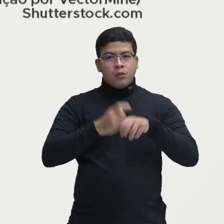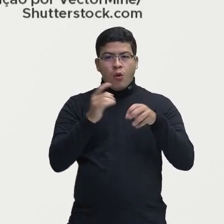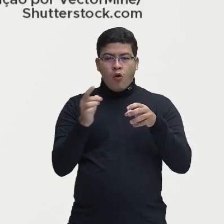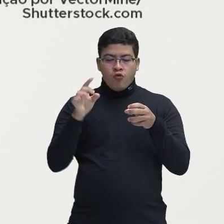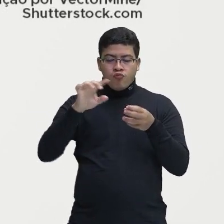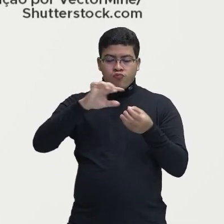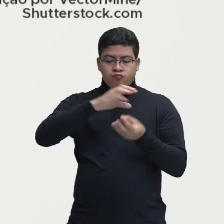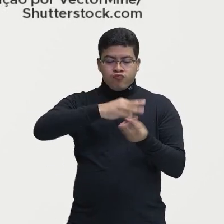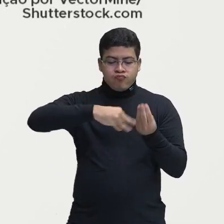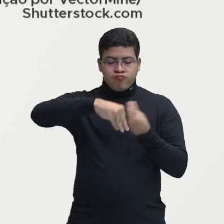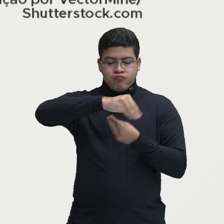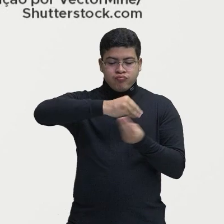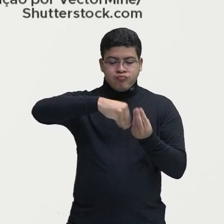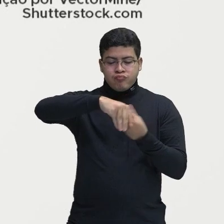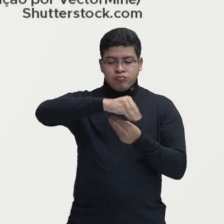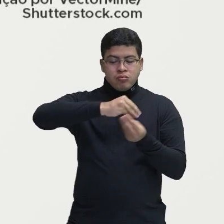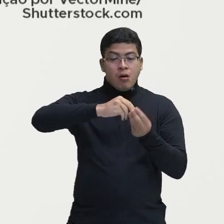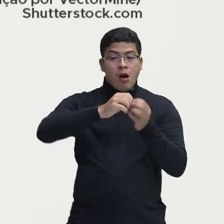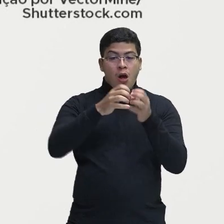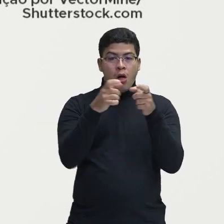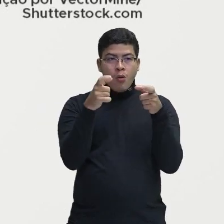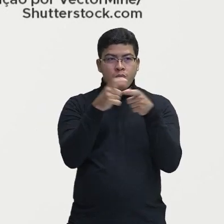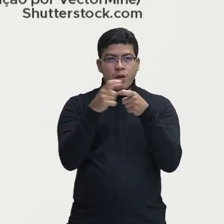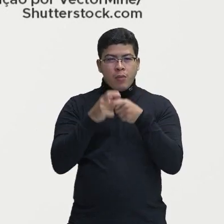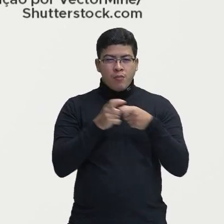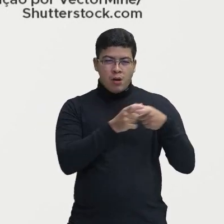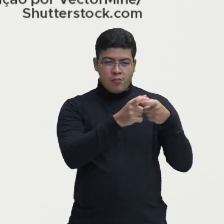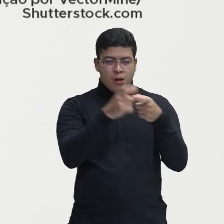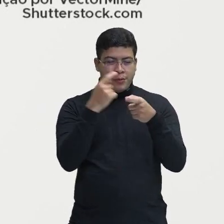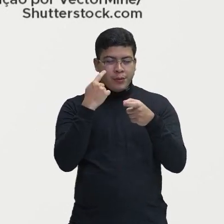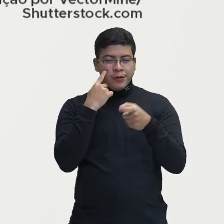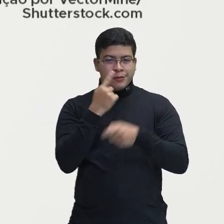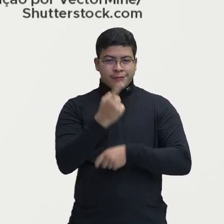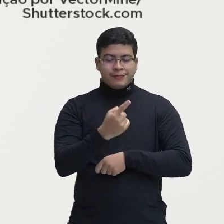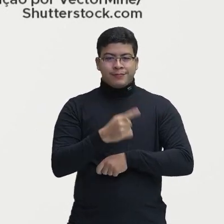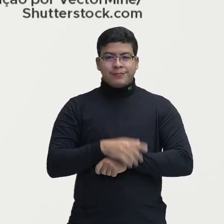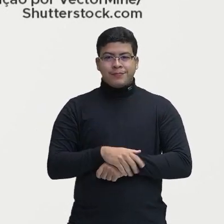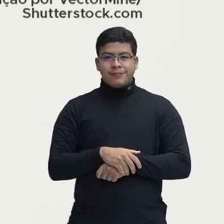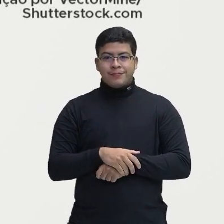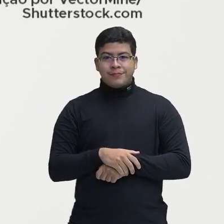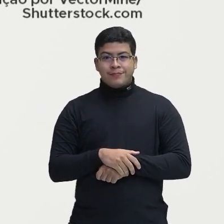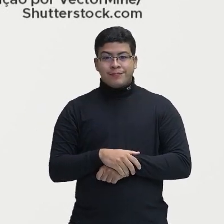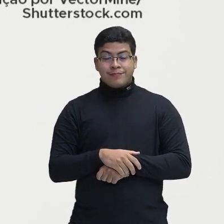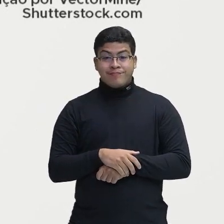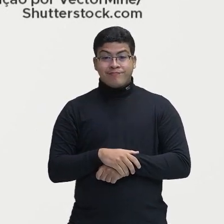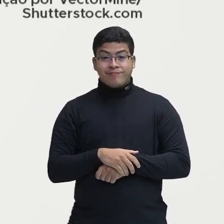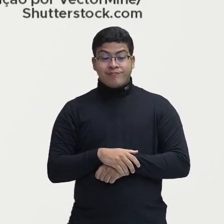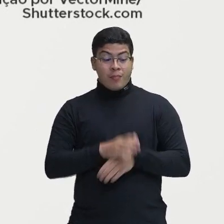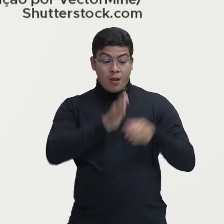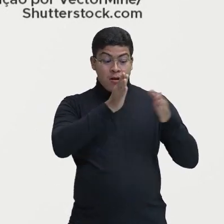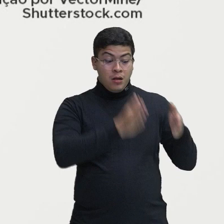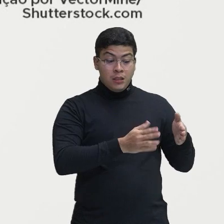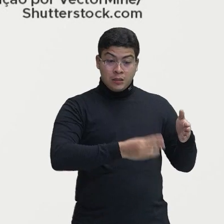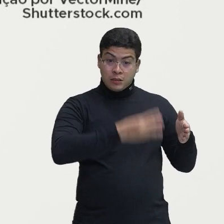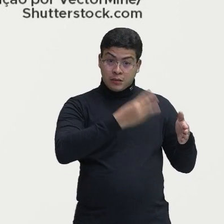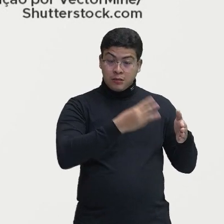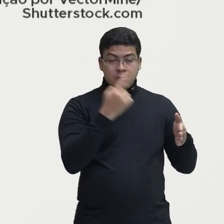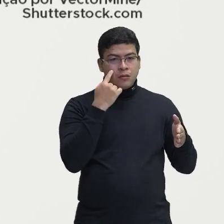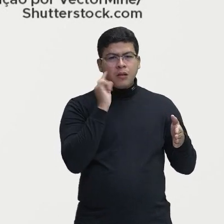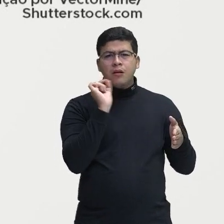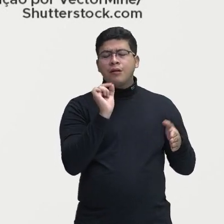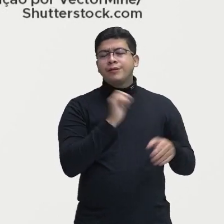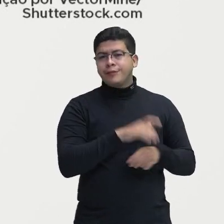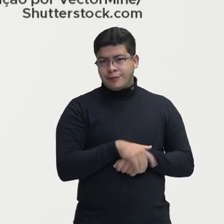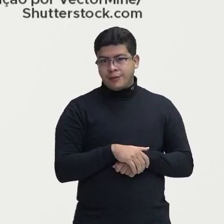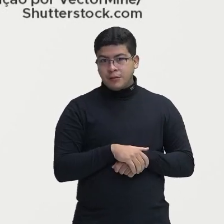vai se juntando e vai formando os floquinhos aqui nesse tanque. Na próxima etapa, a gente vai observar que ela é